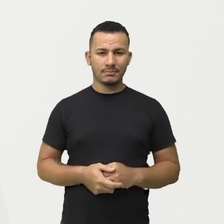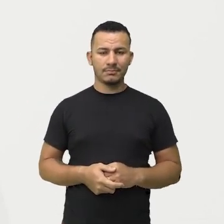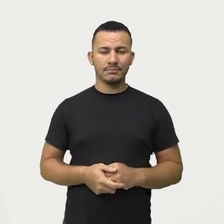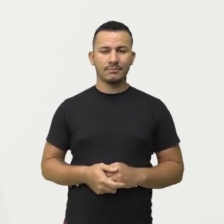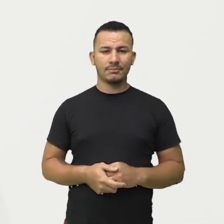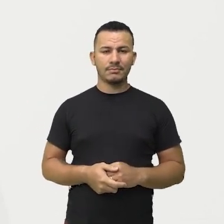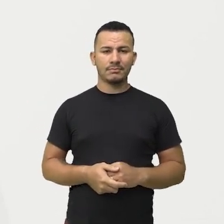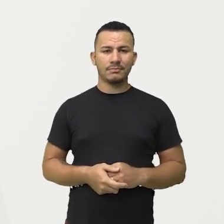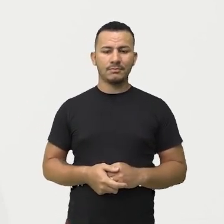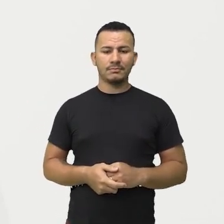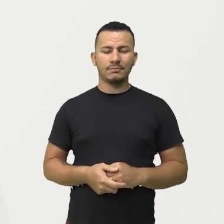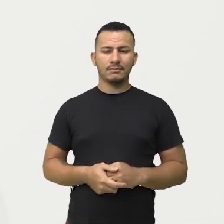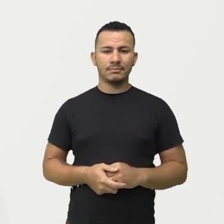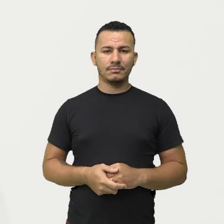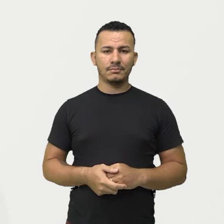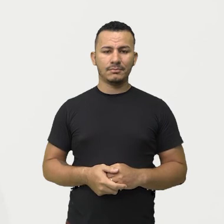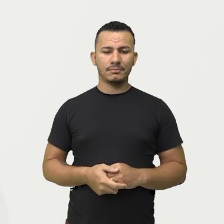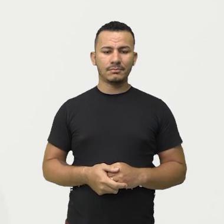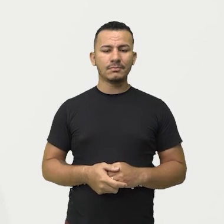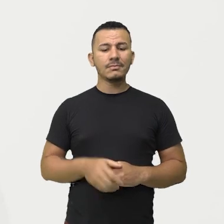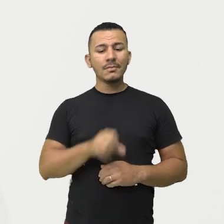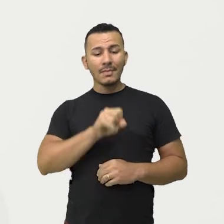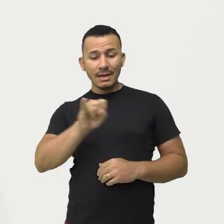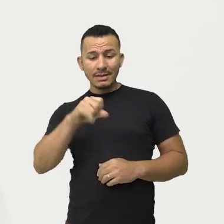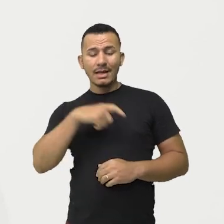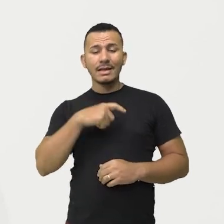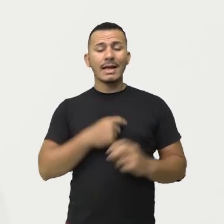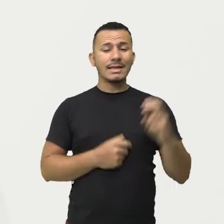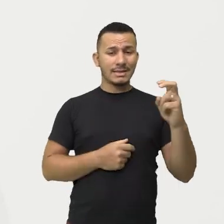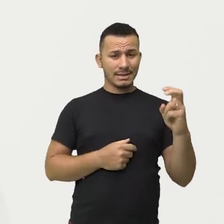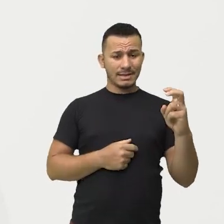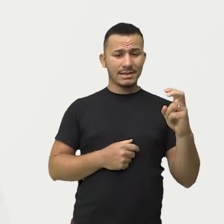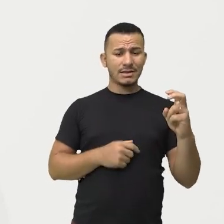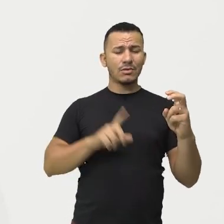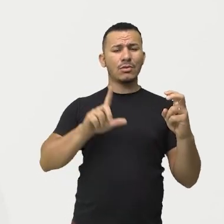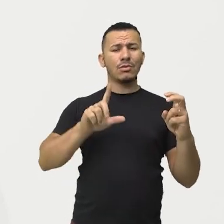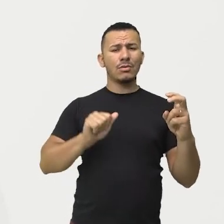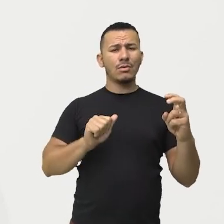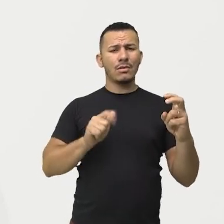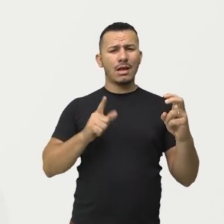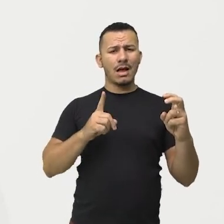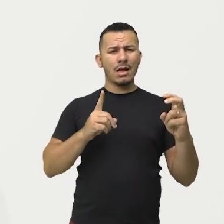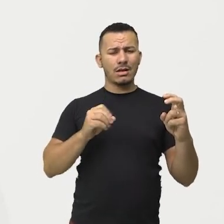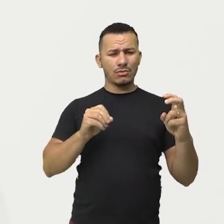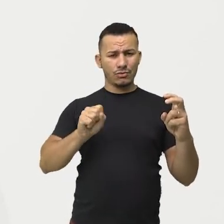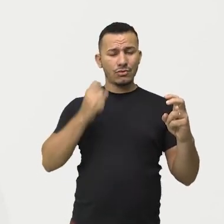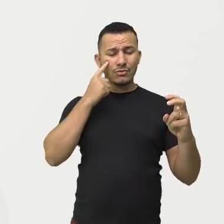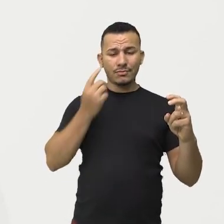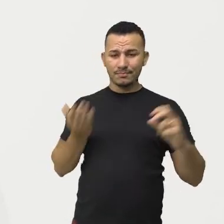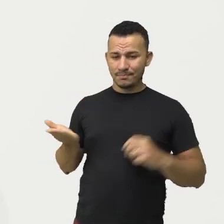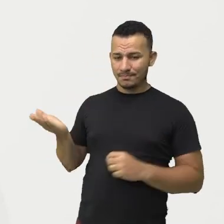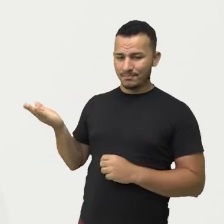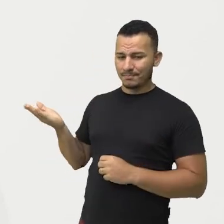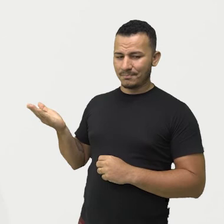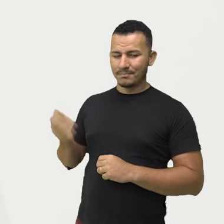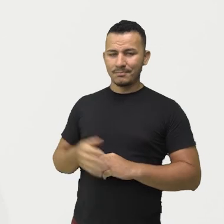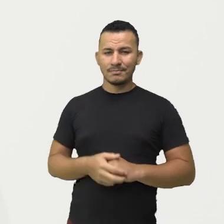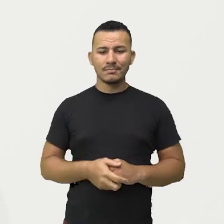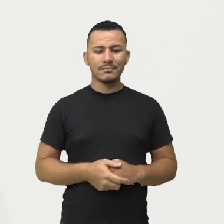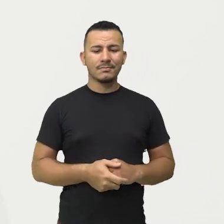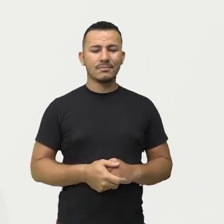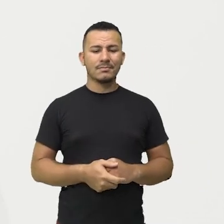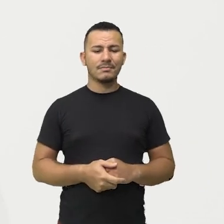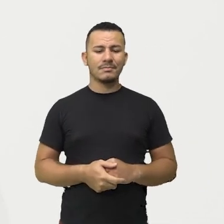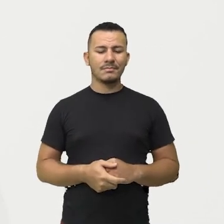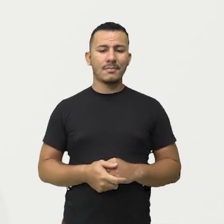do lado. Ó. Se ele tem 5 lados, eu tenho um pentágono. Está aqui ele ao